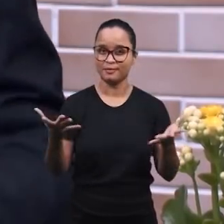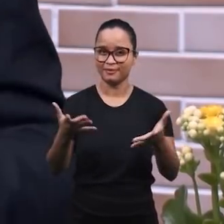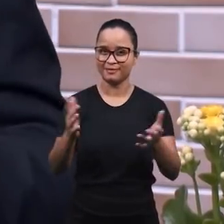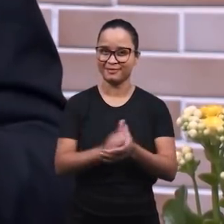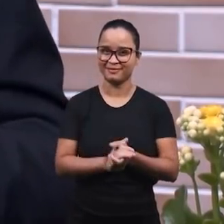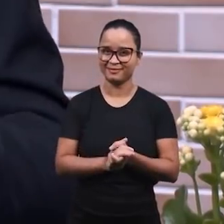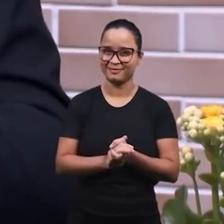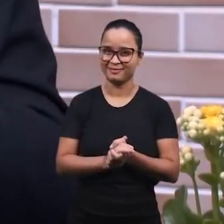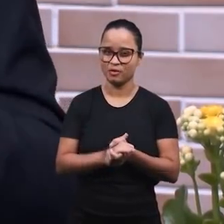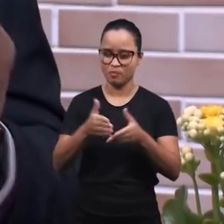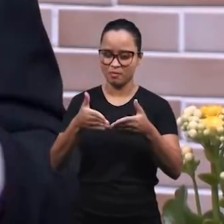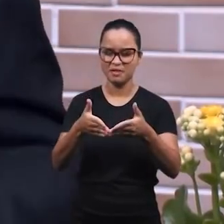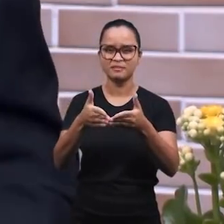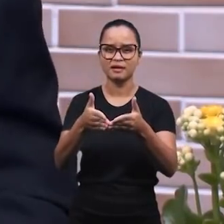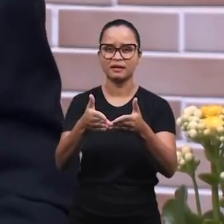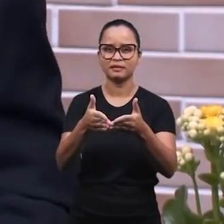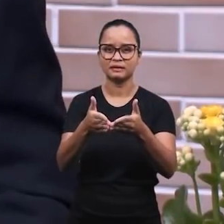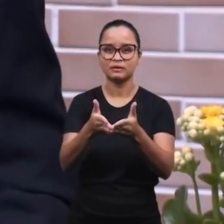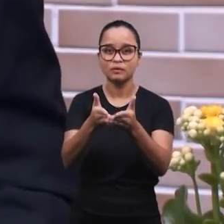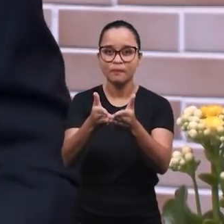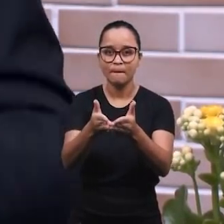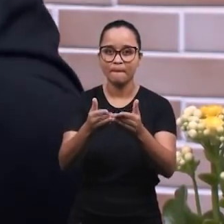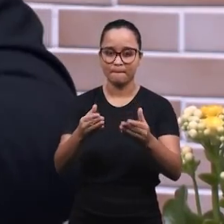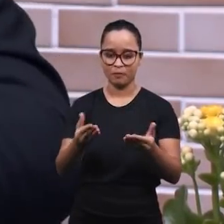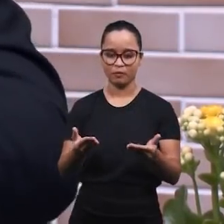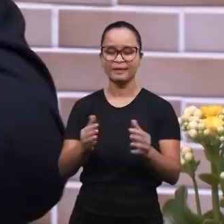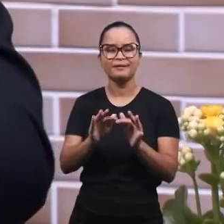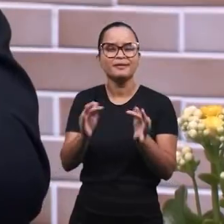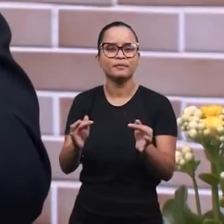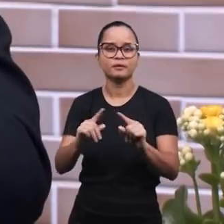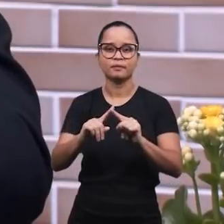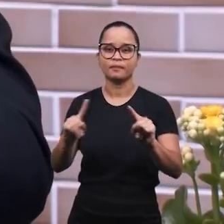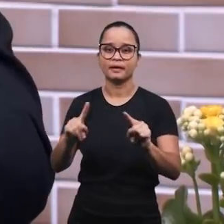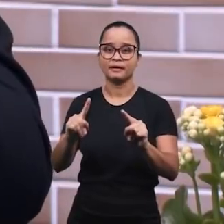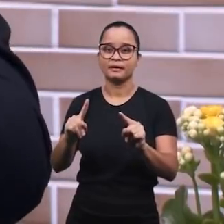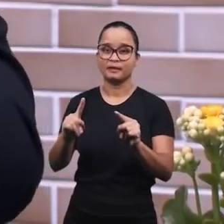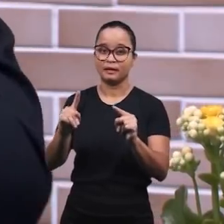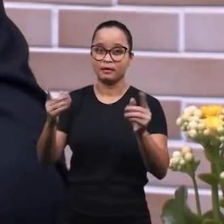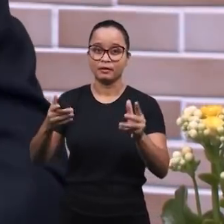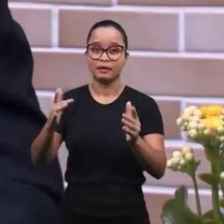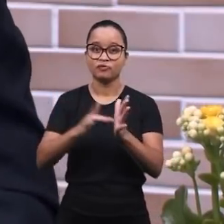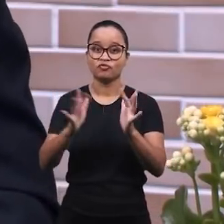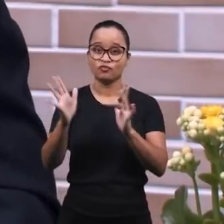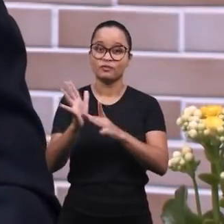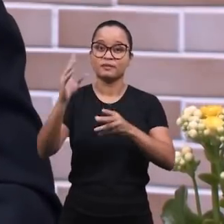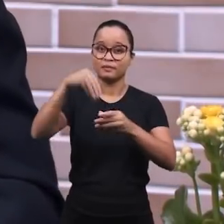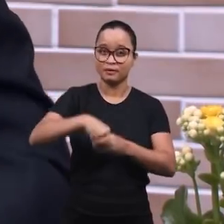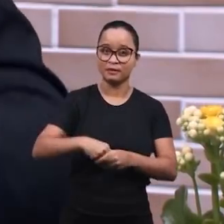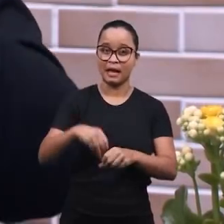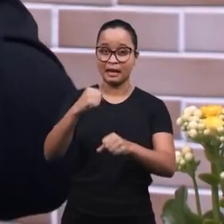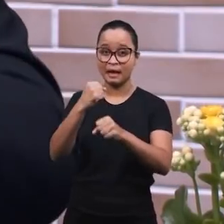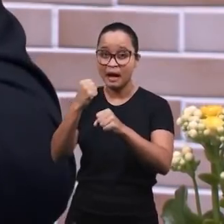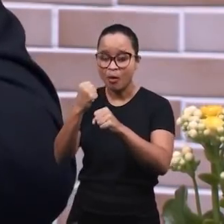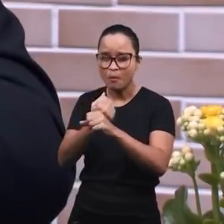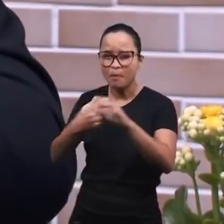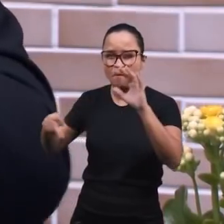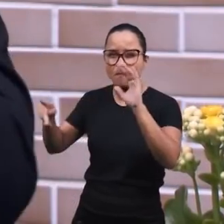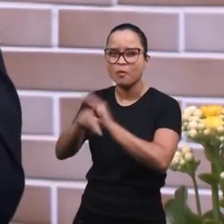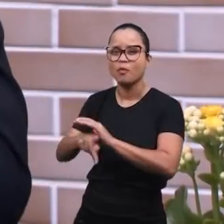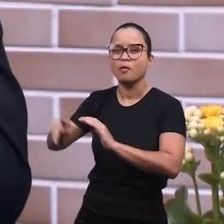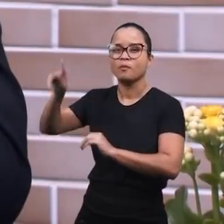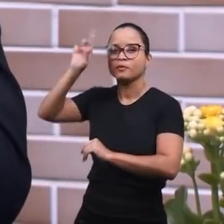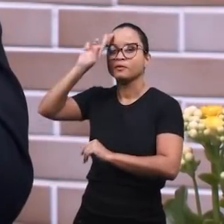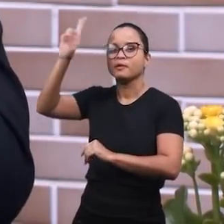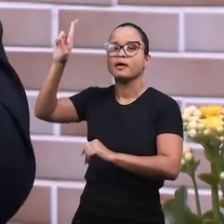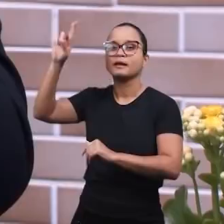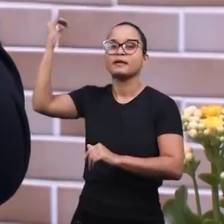O barquinho é um simples instrumento, mas é neste instrumento que Jesus está presente. É nesta obra onde